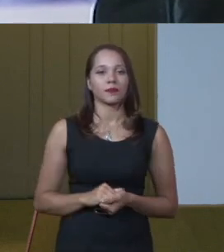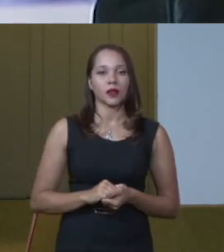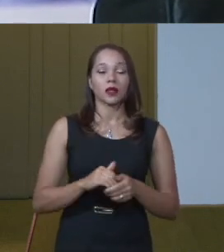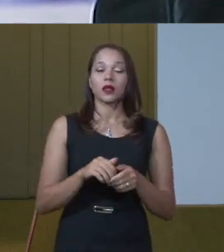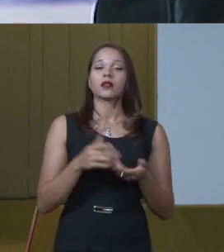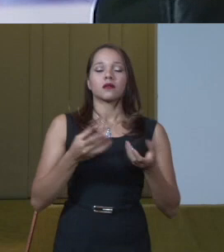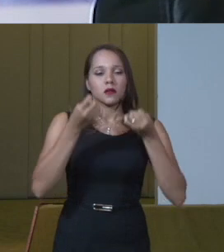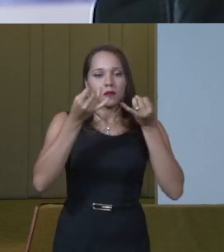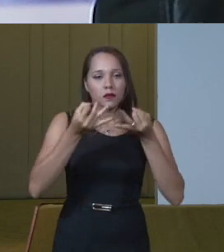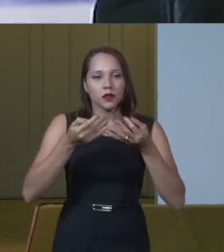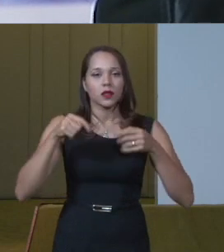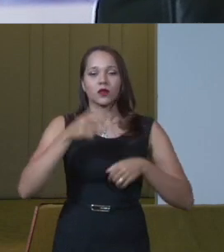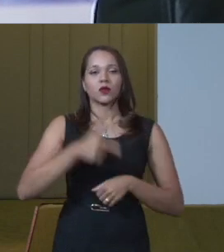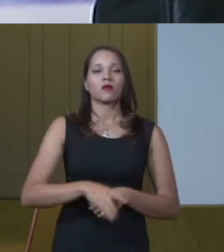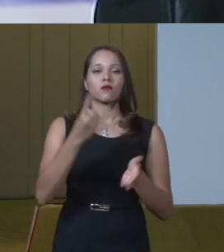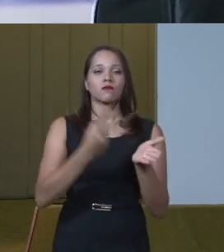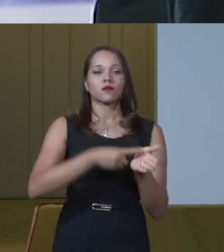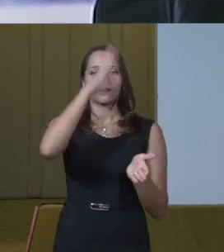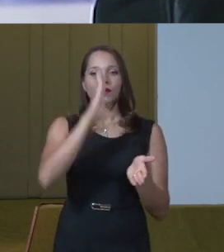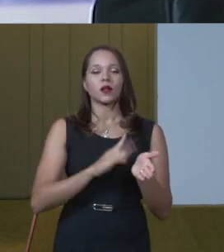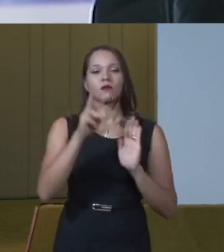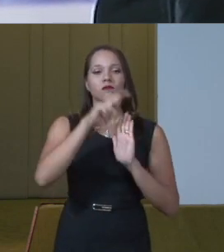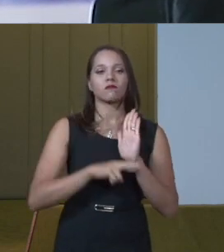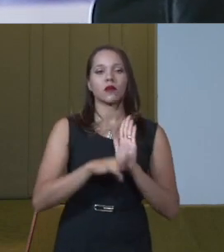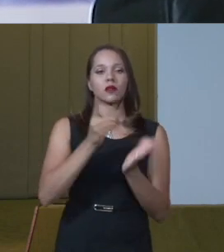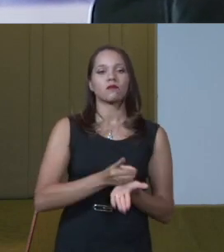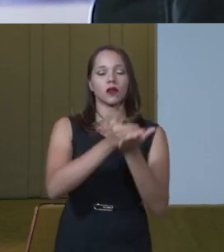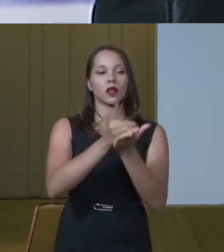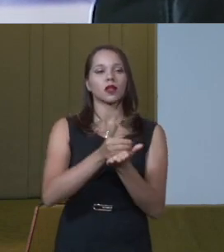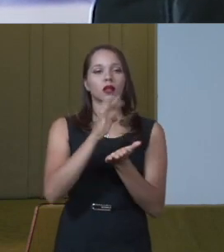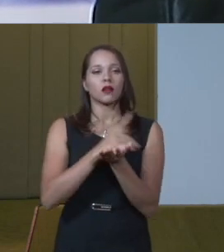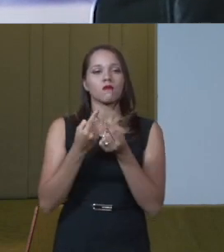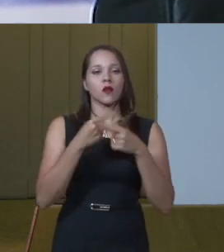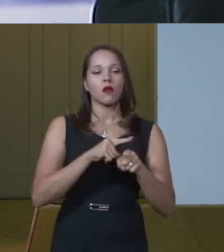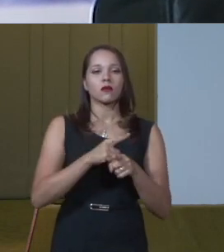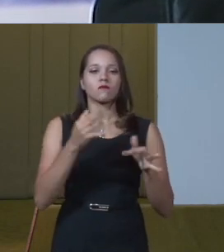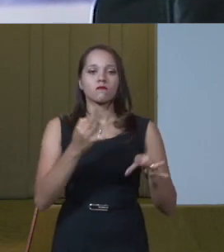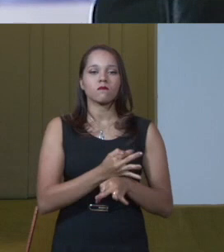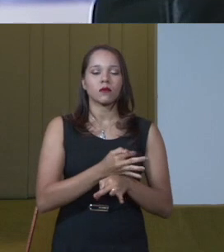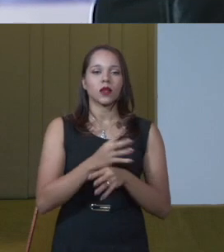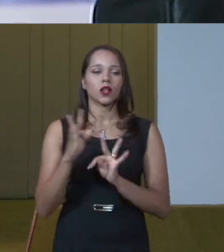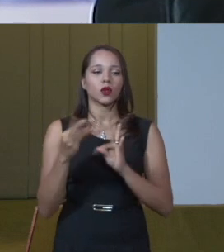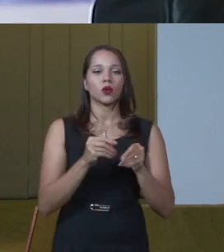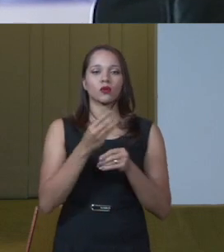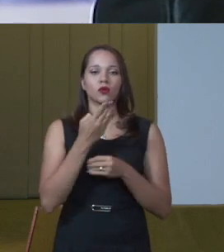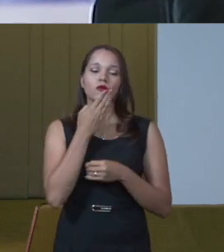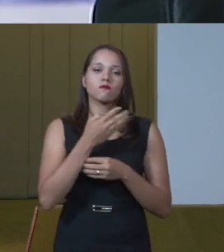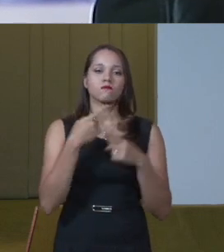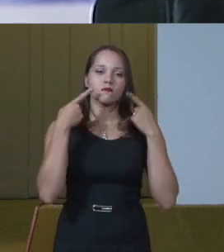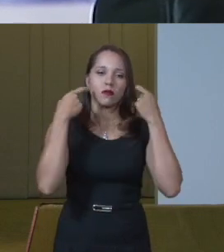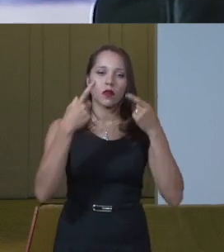compromisso brasileiro com a regra democrática, o combate à intolerância e todas as formas de violência, e a defesa dos direitos civis mais